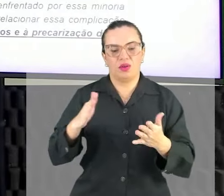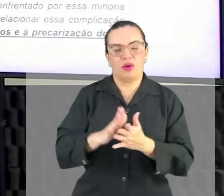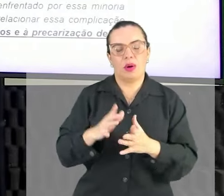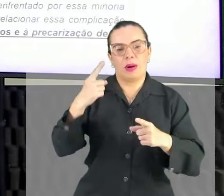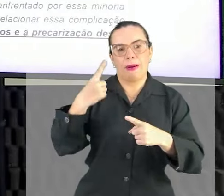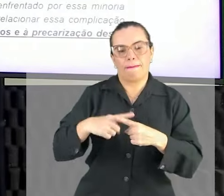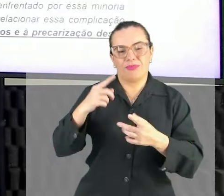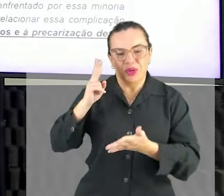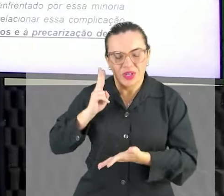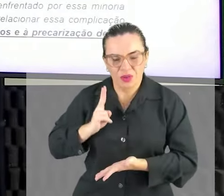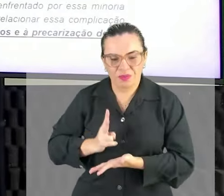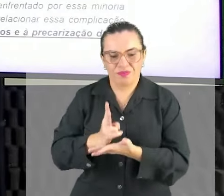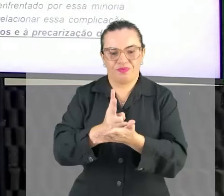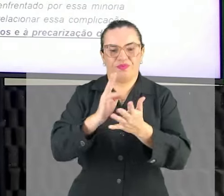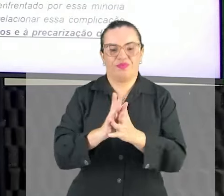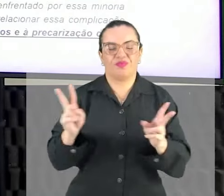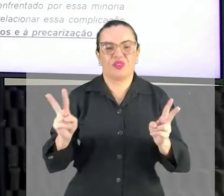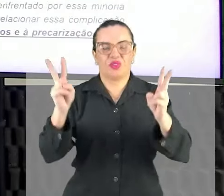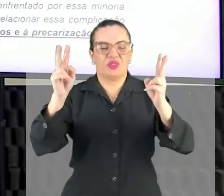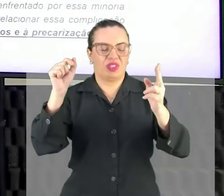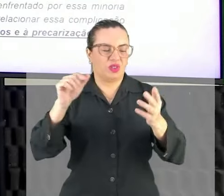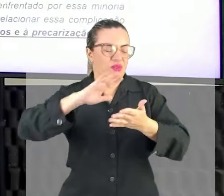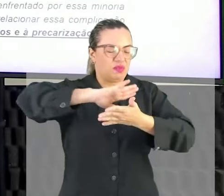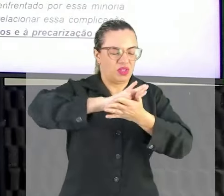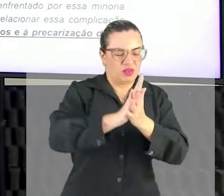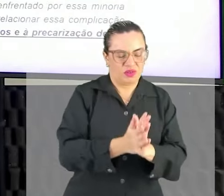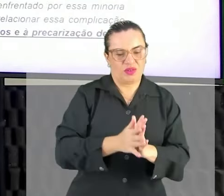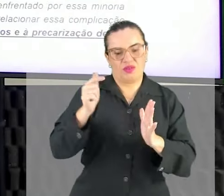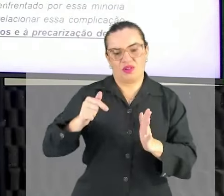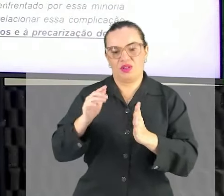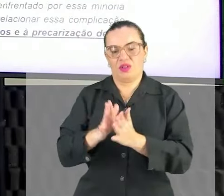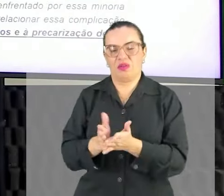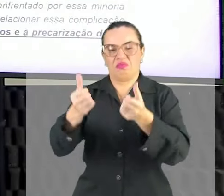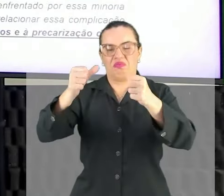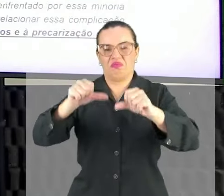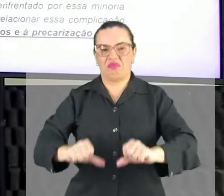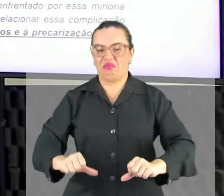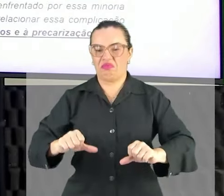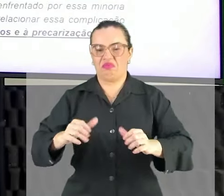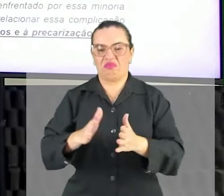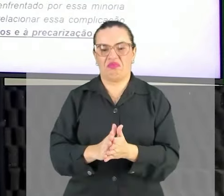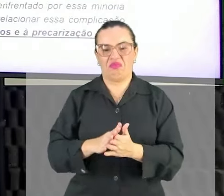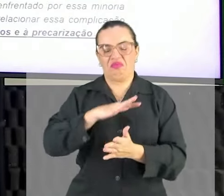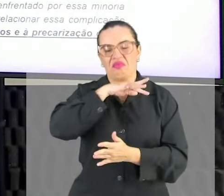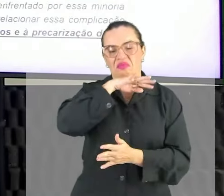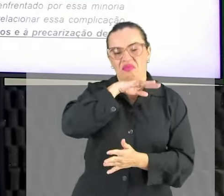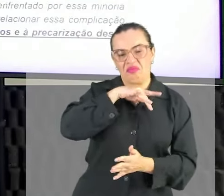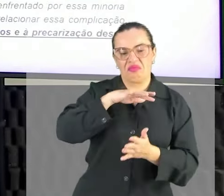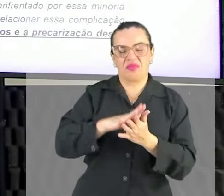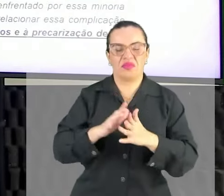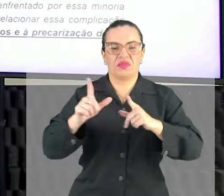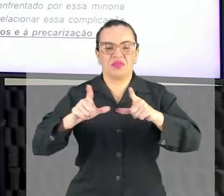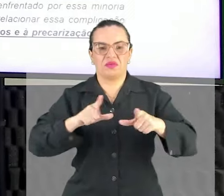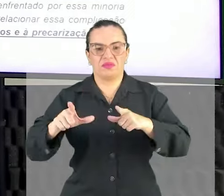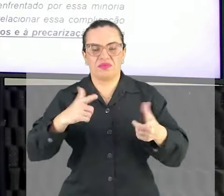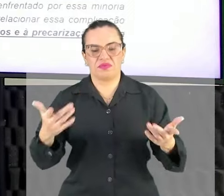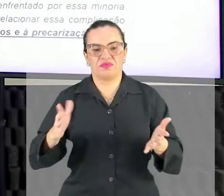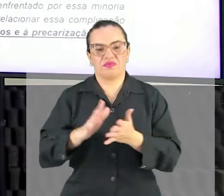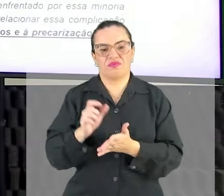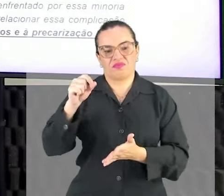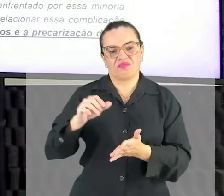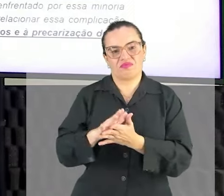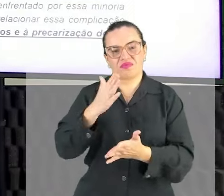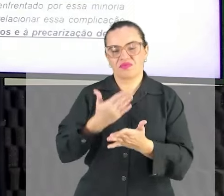da perpetuação dos valores preconceituosos e por conta da precarização da atividade laboral. O aluno também fez isso de uma